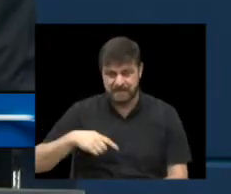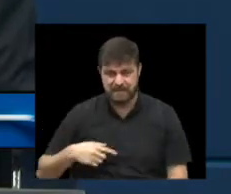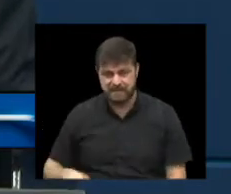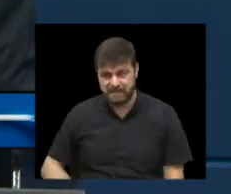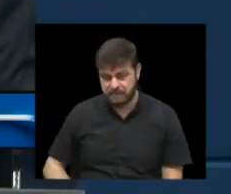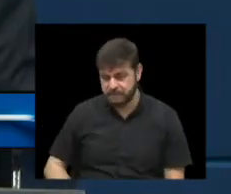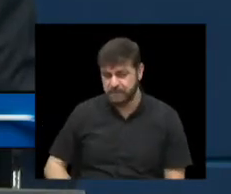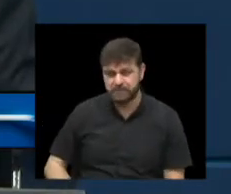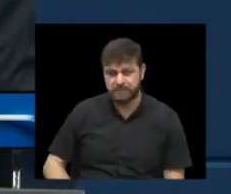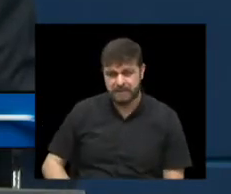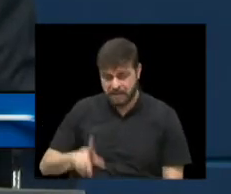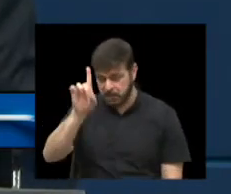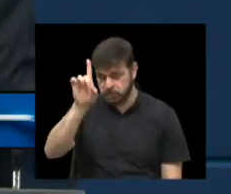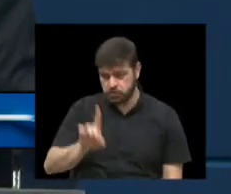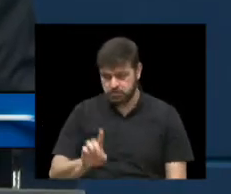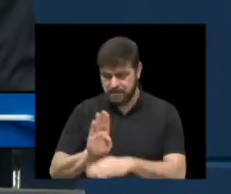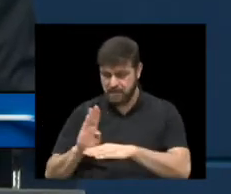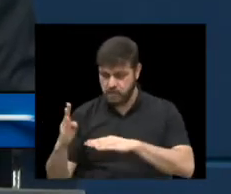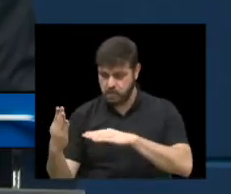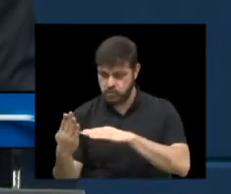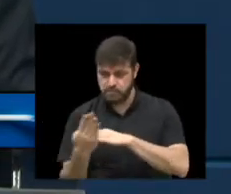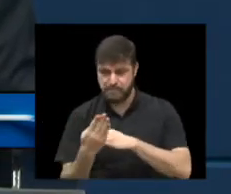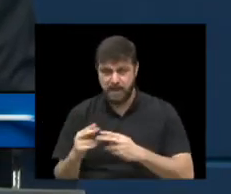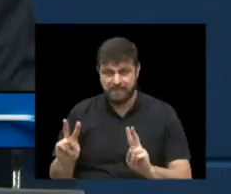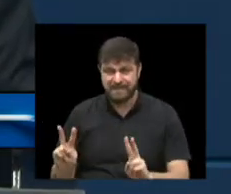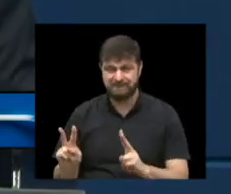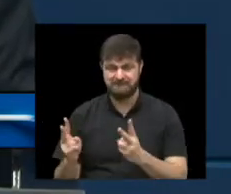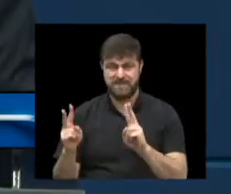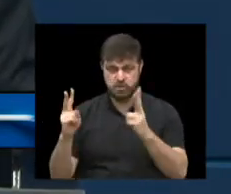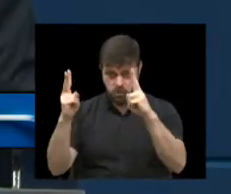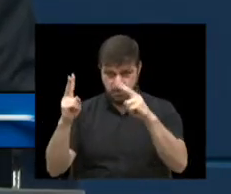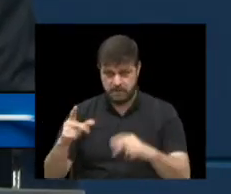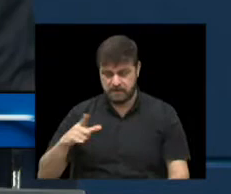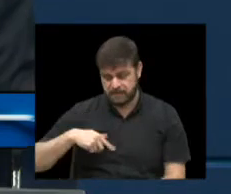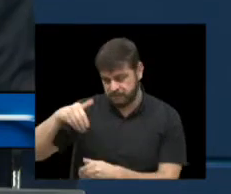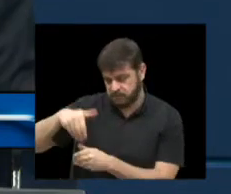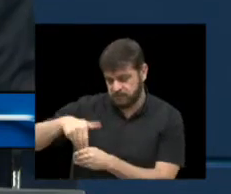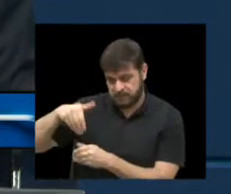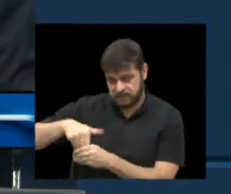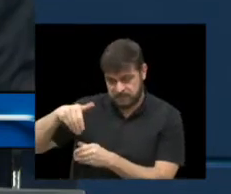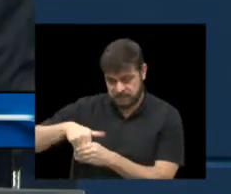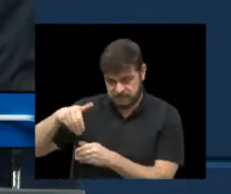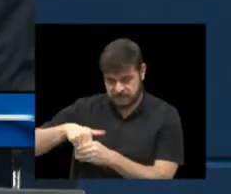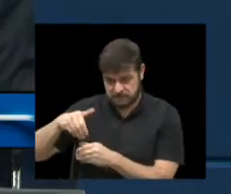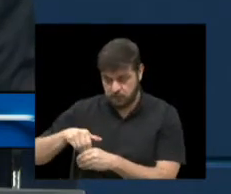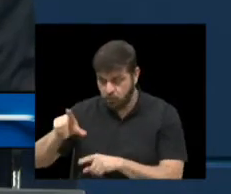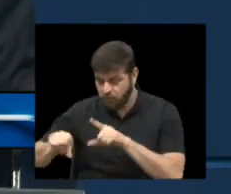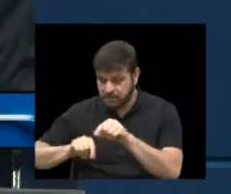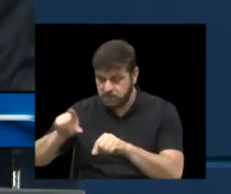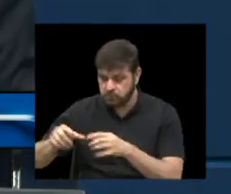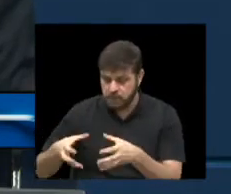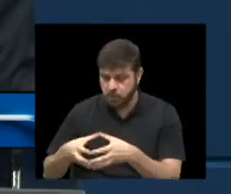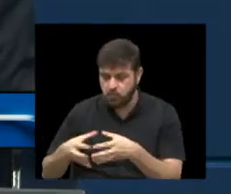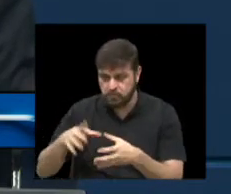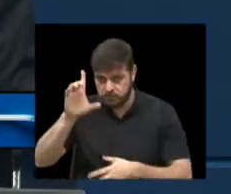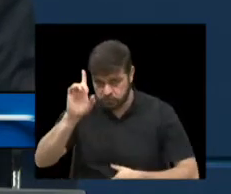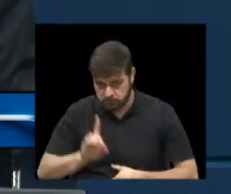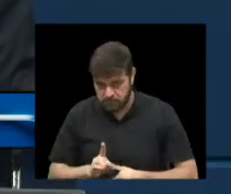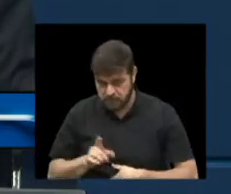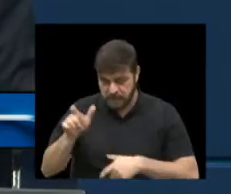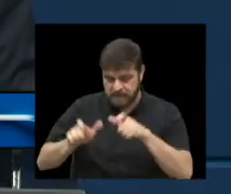da Vitória, região da Vila Jorgina. A eleição foi feita de forma democrática e os moradores